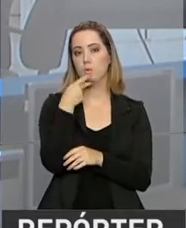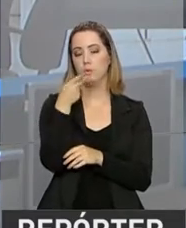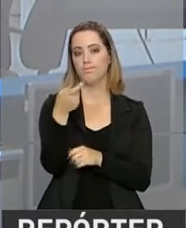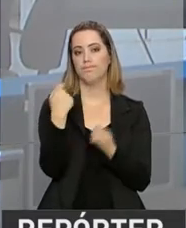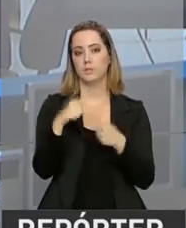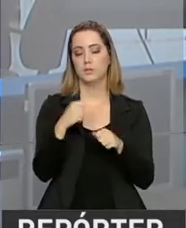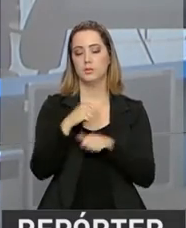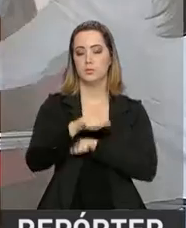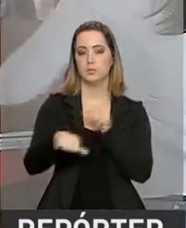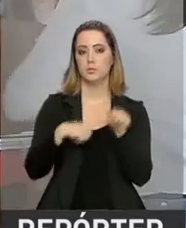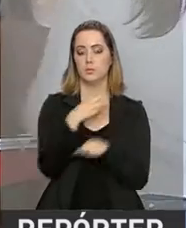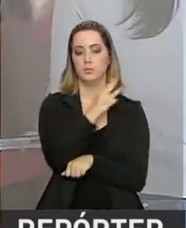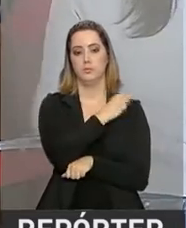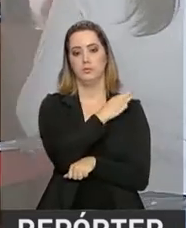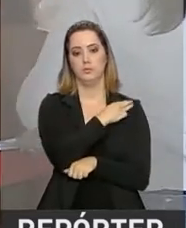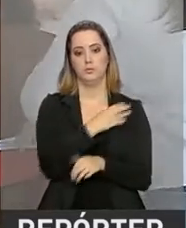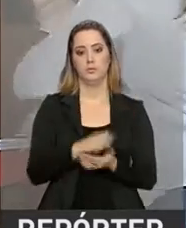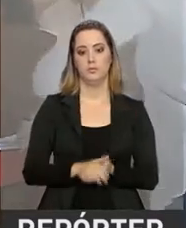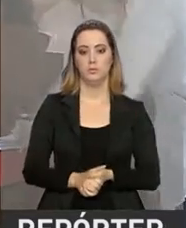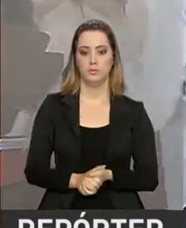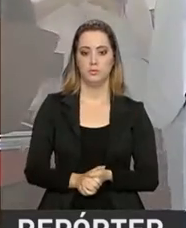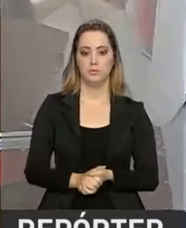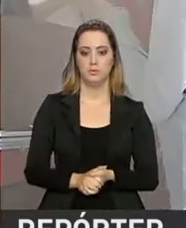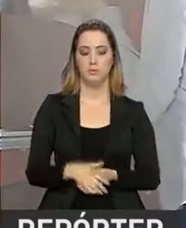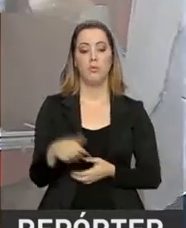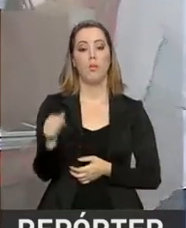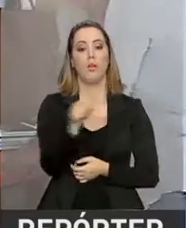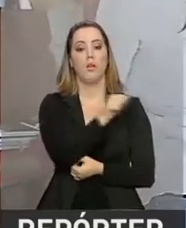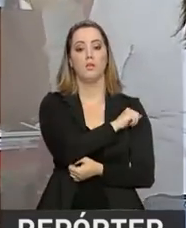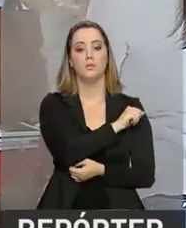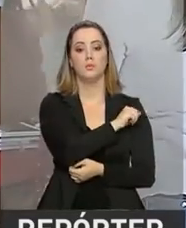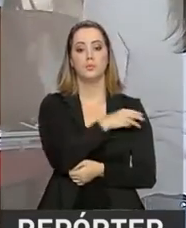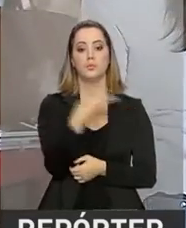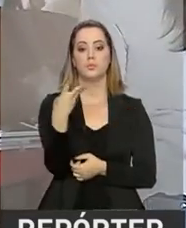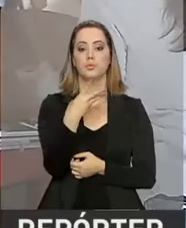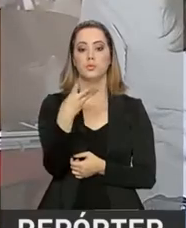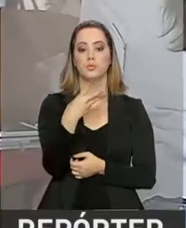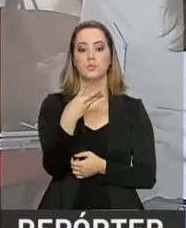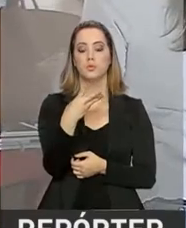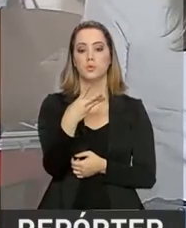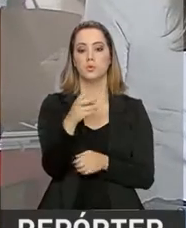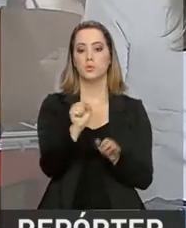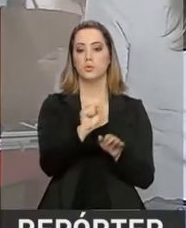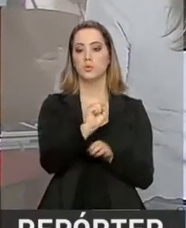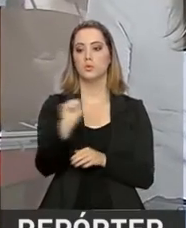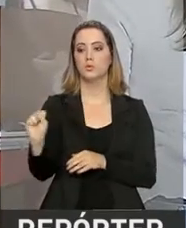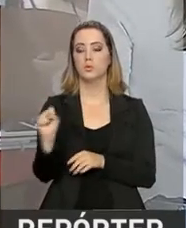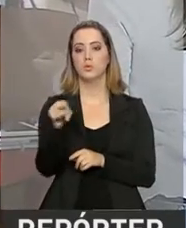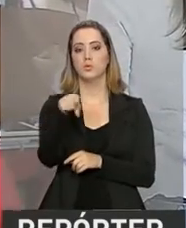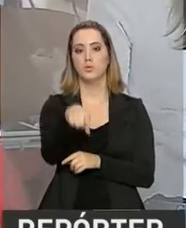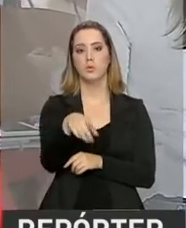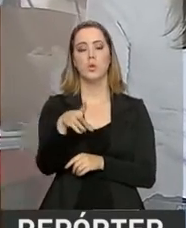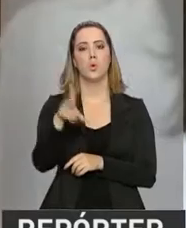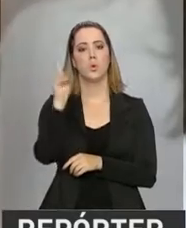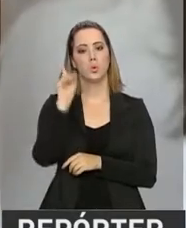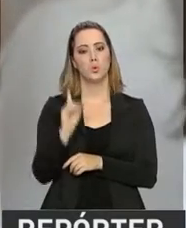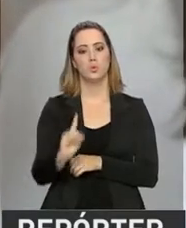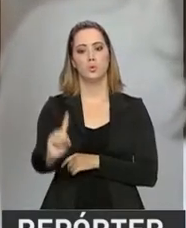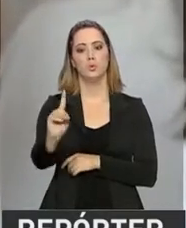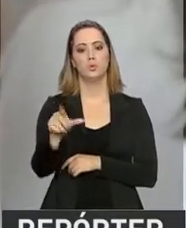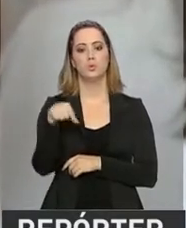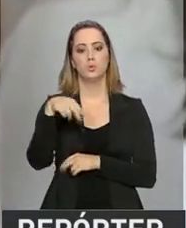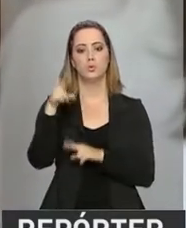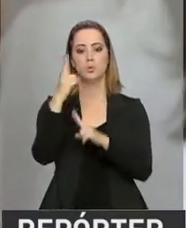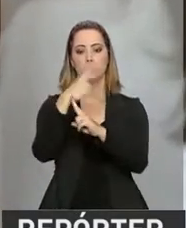médio o aluno do 3º semestre da faculdade de direito da universidade de brasília pedro